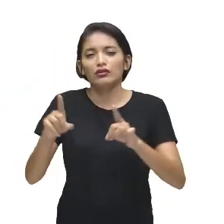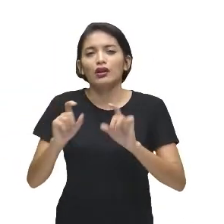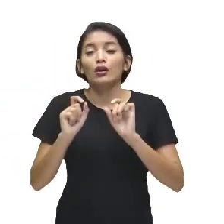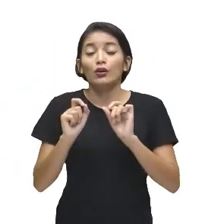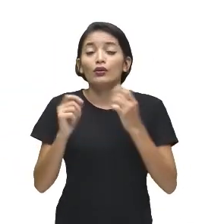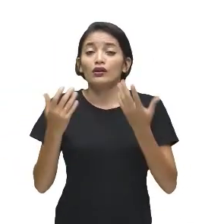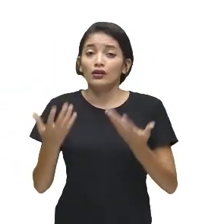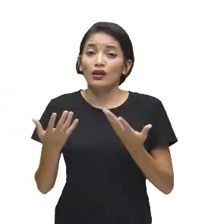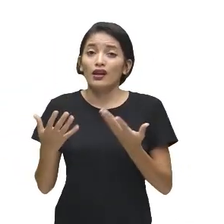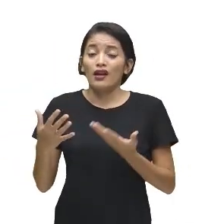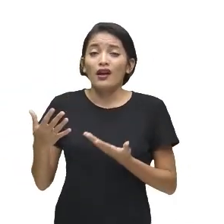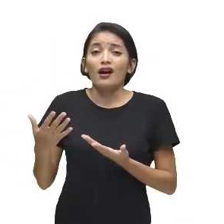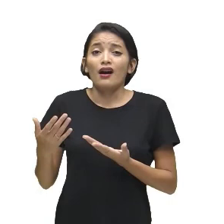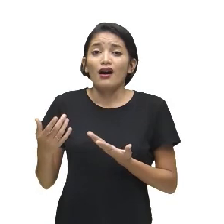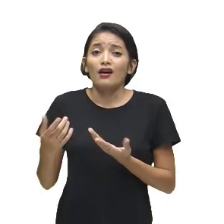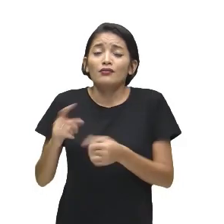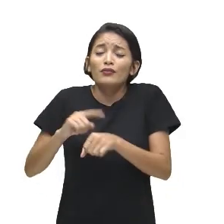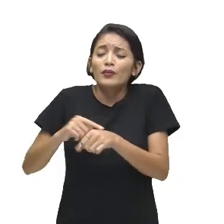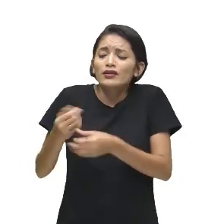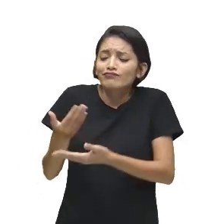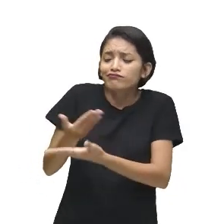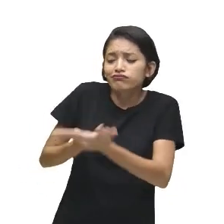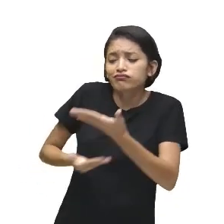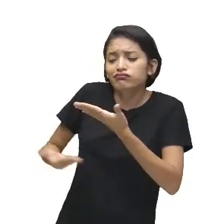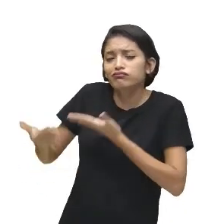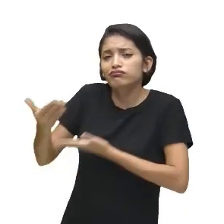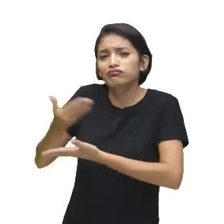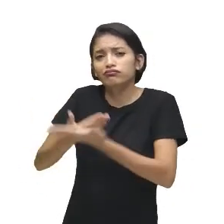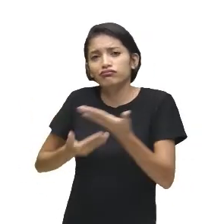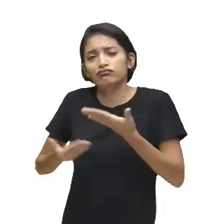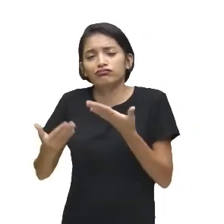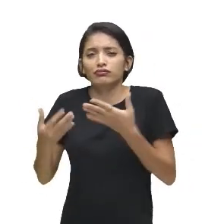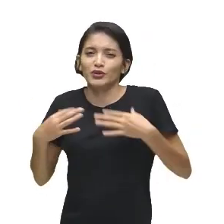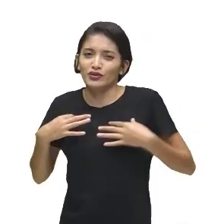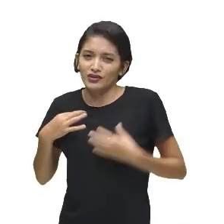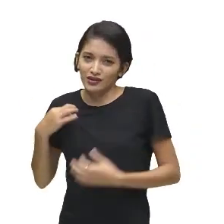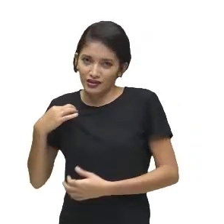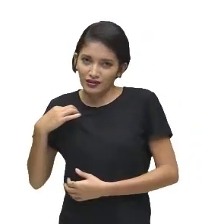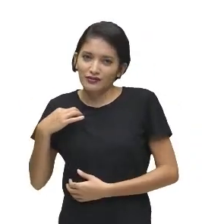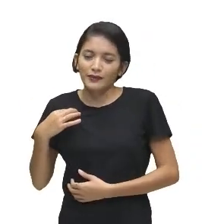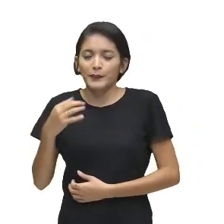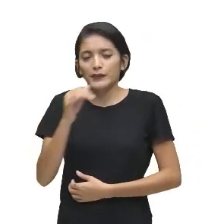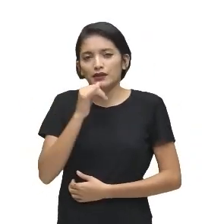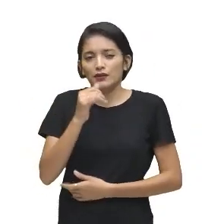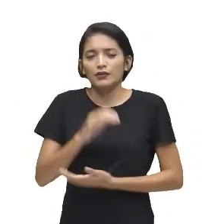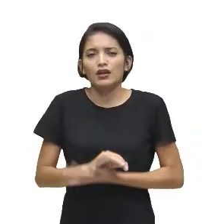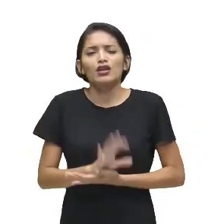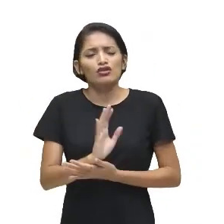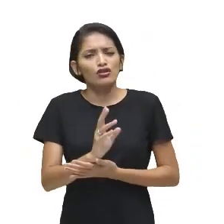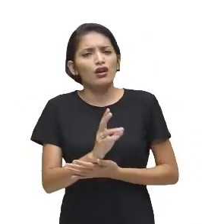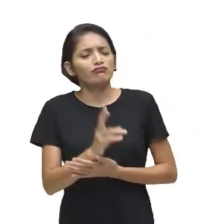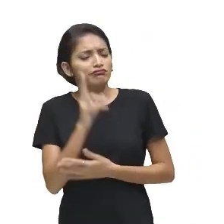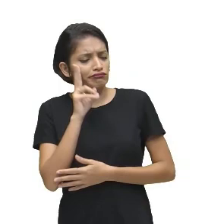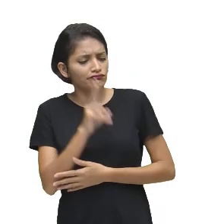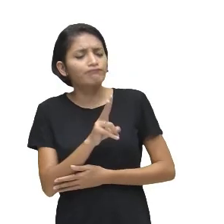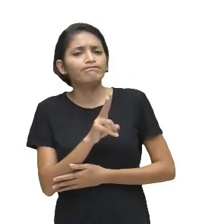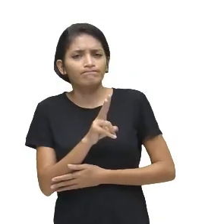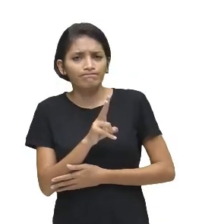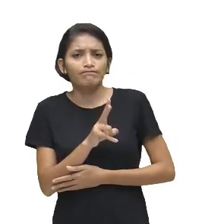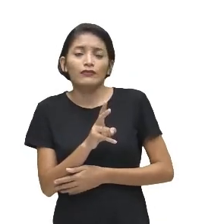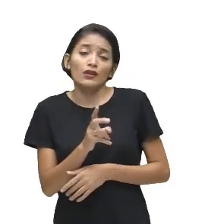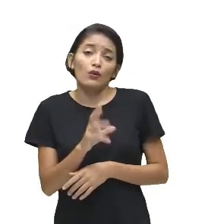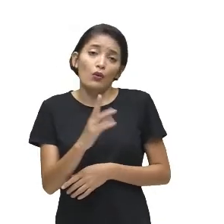a parte solidária da sua religião? Que, por exemplo, eu já vi situações,